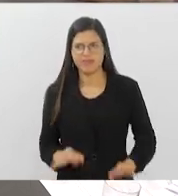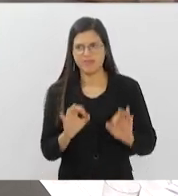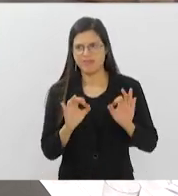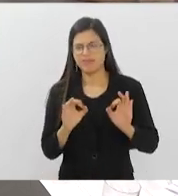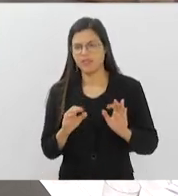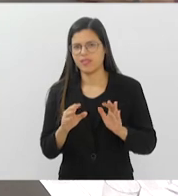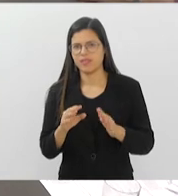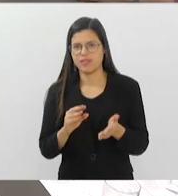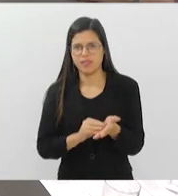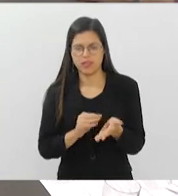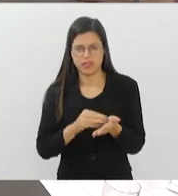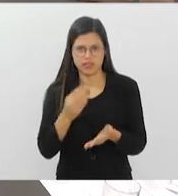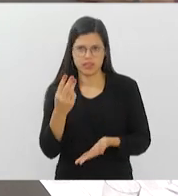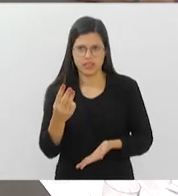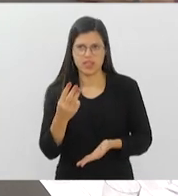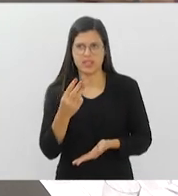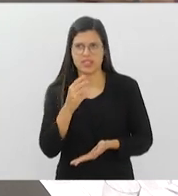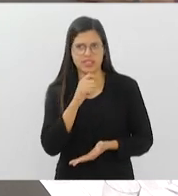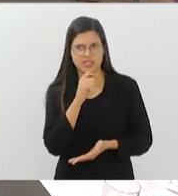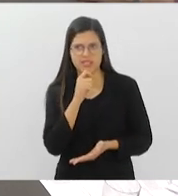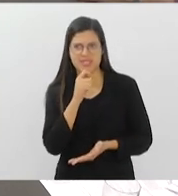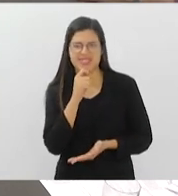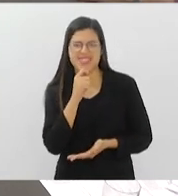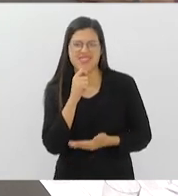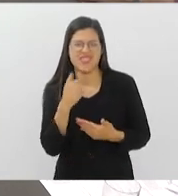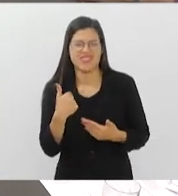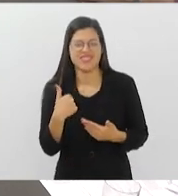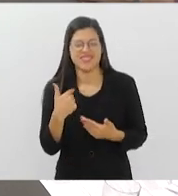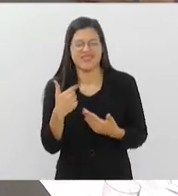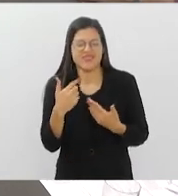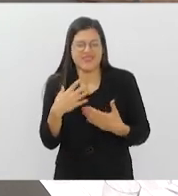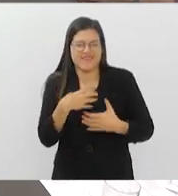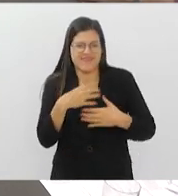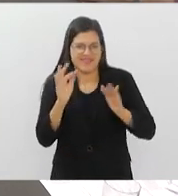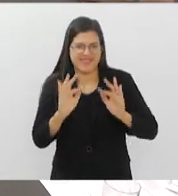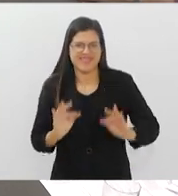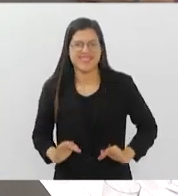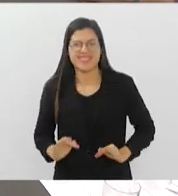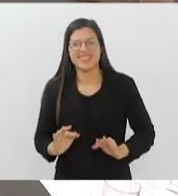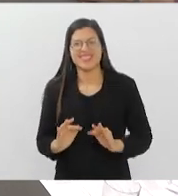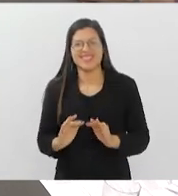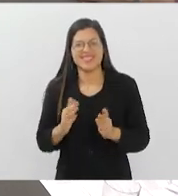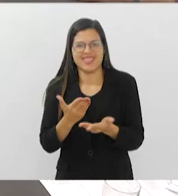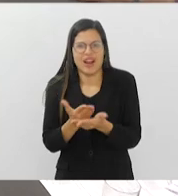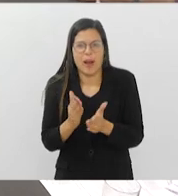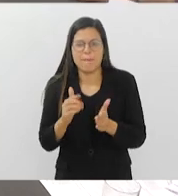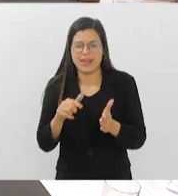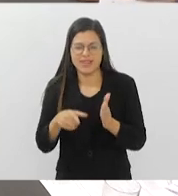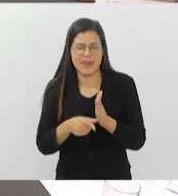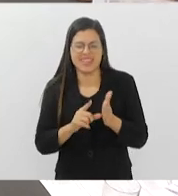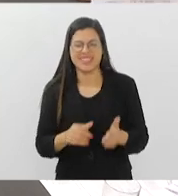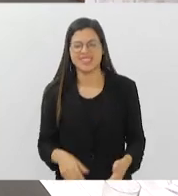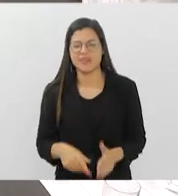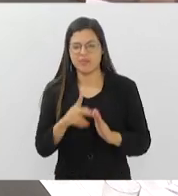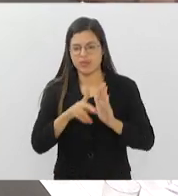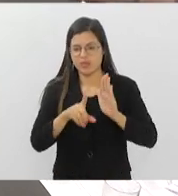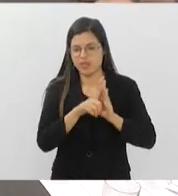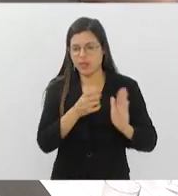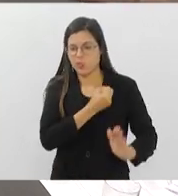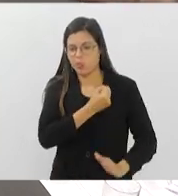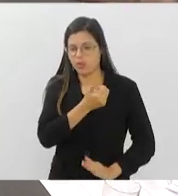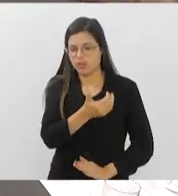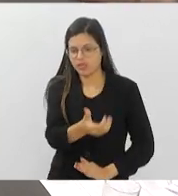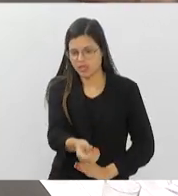Faltam três. Já estava comemorando que a gente acabou muito cedo. Não tem reunião uma e meia, esquece não. Pois é. Projeto de lei 1643,